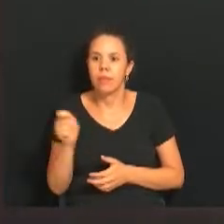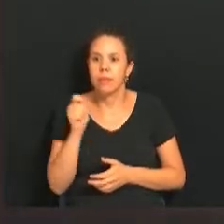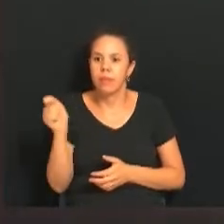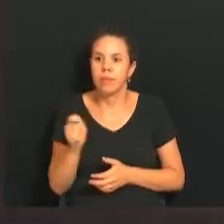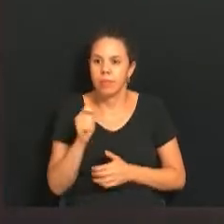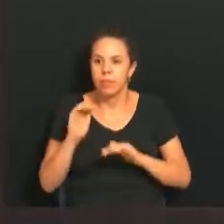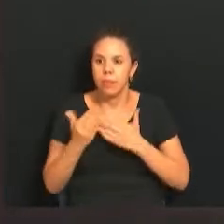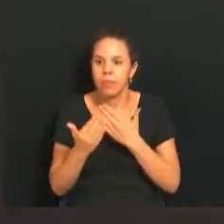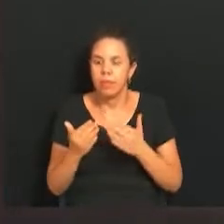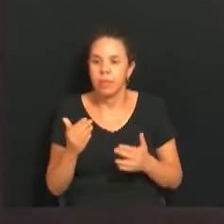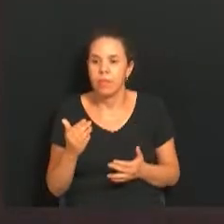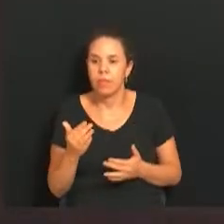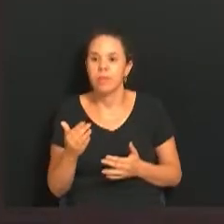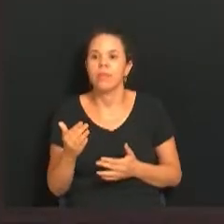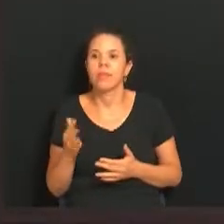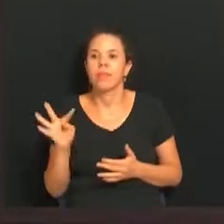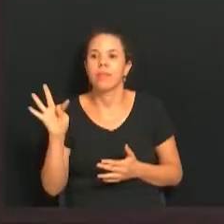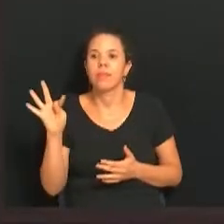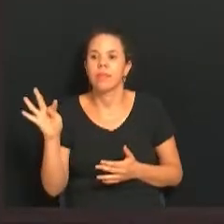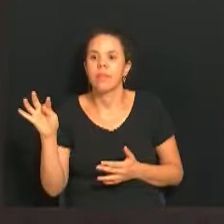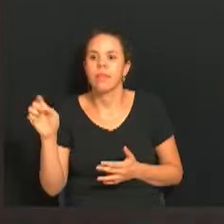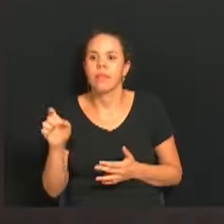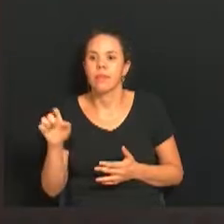Teixeira, o que nós podemos contar aqui?